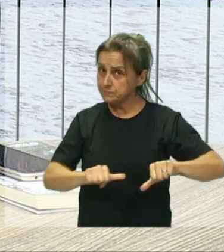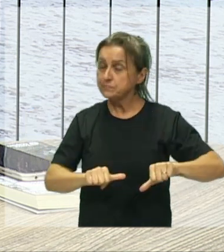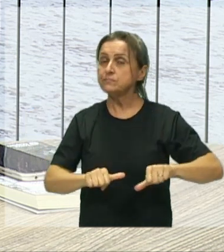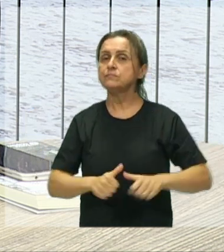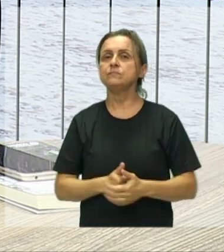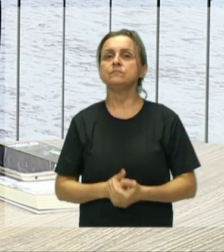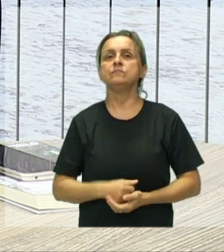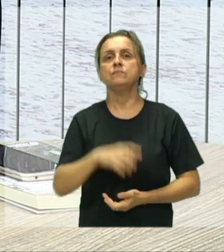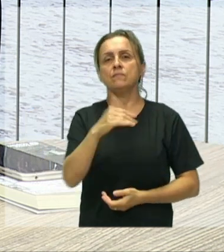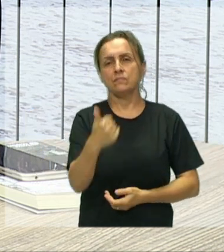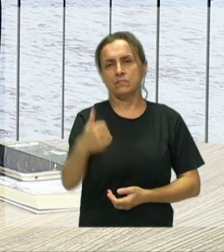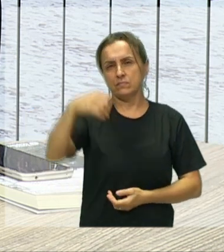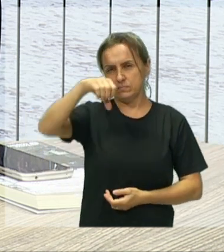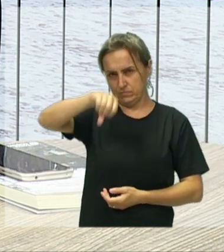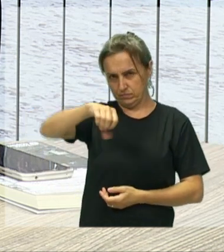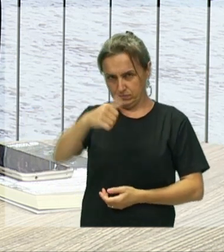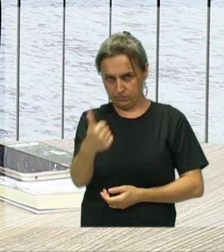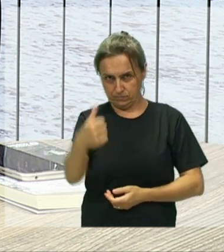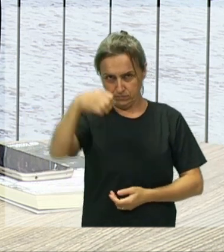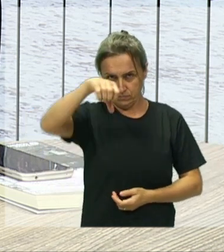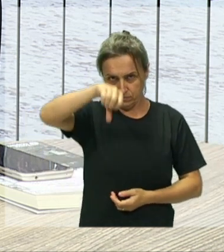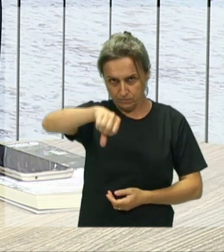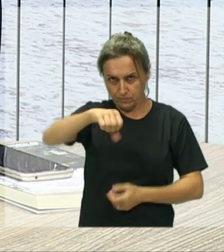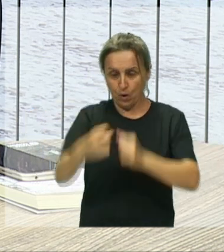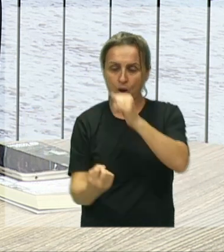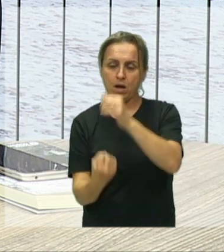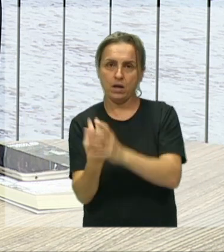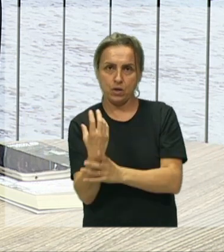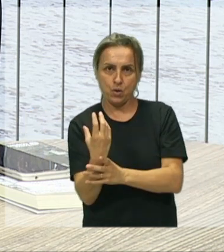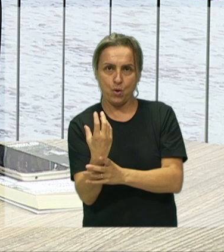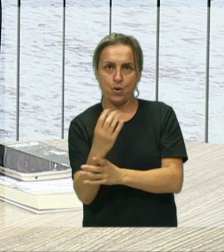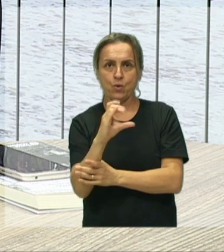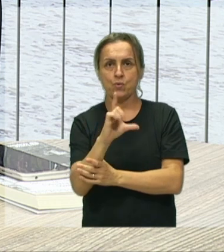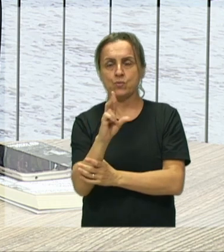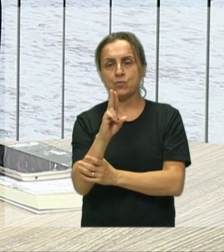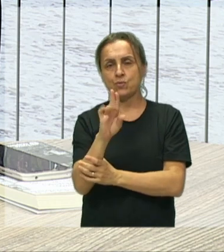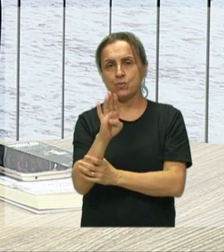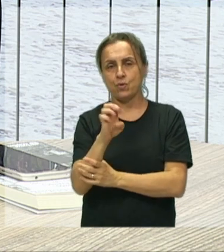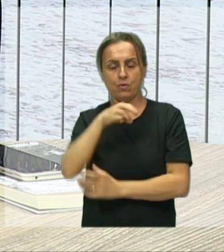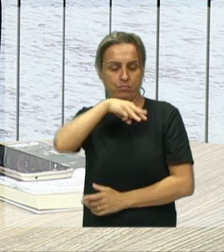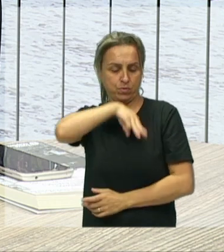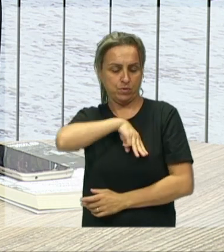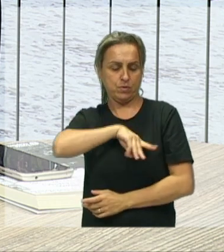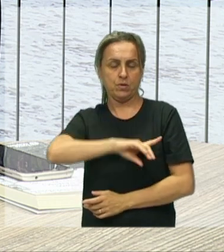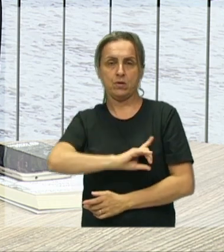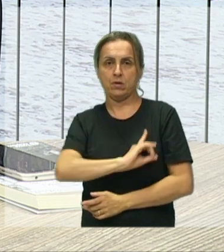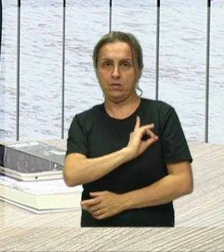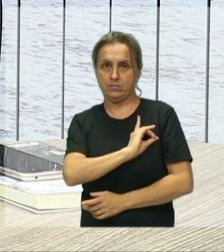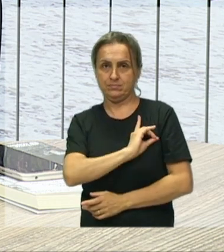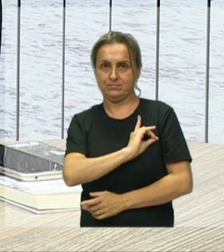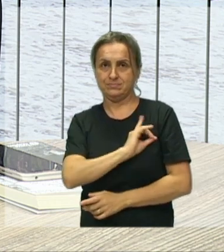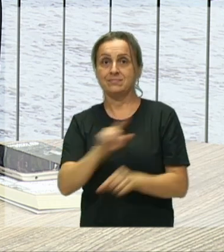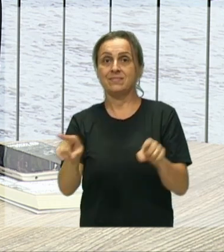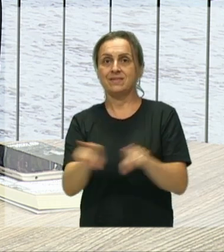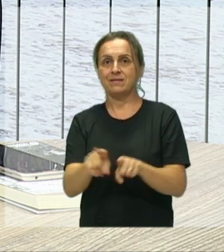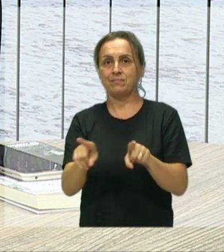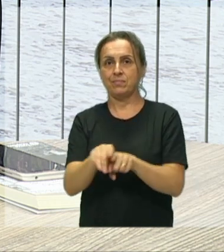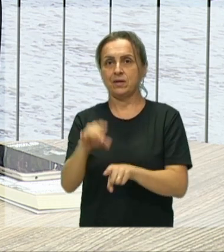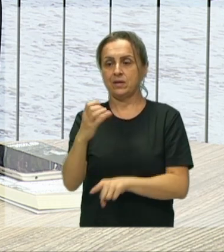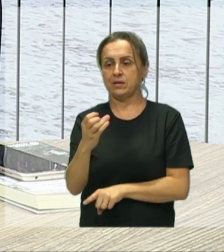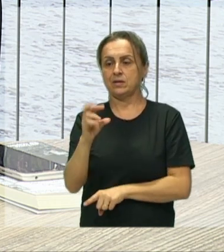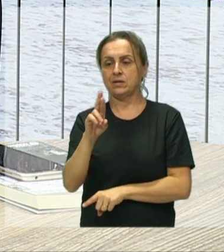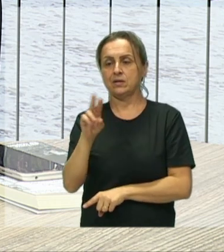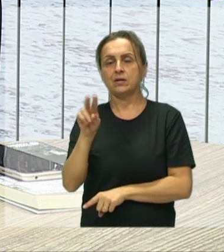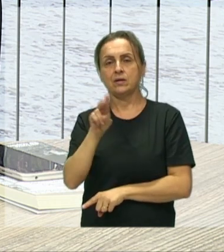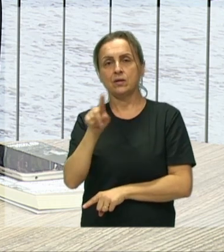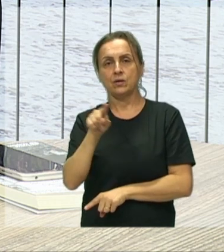Em 1919, fundou-se o Clube Náutico Marcílio Dias e o Clube Náutico Cruz e Souza. E no mesmo ano fundou-se o Clube